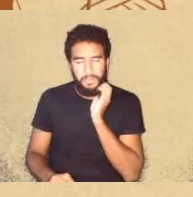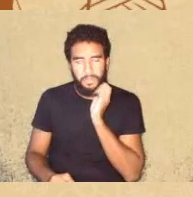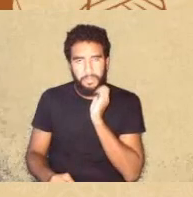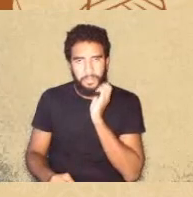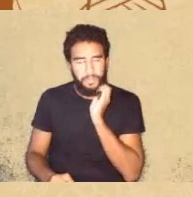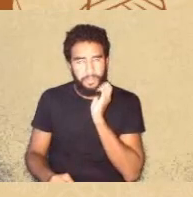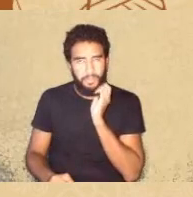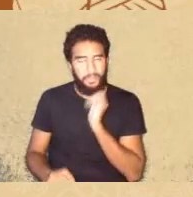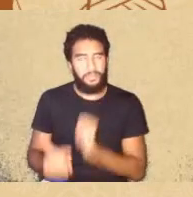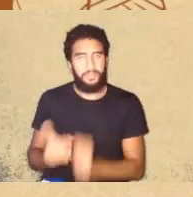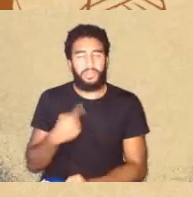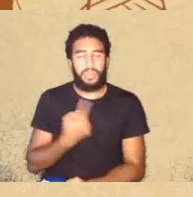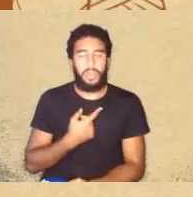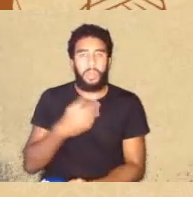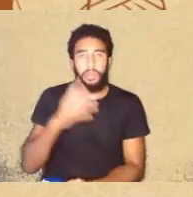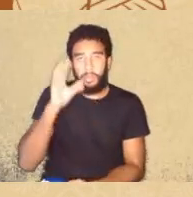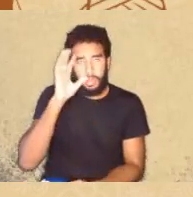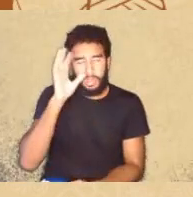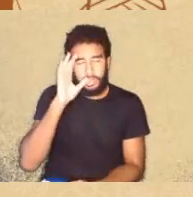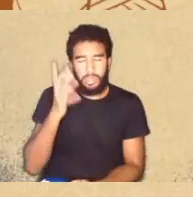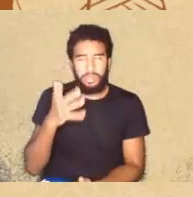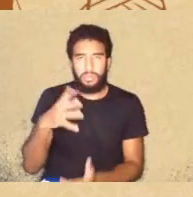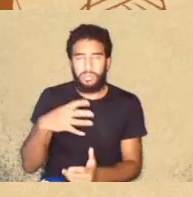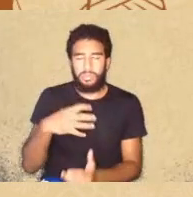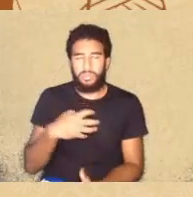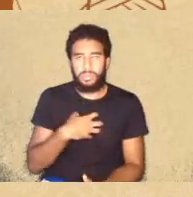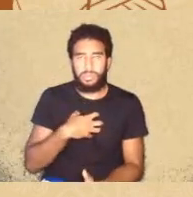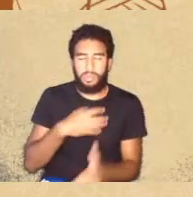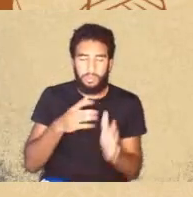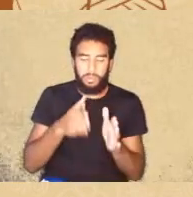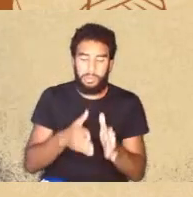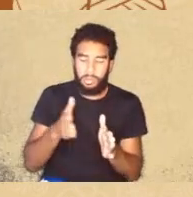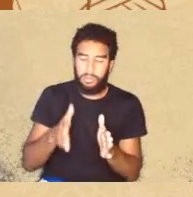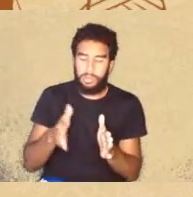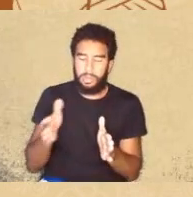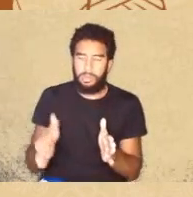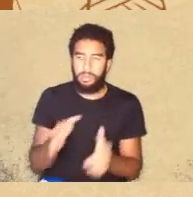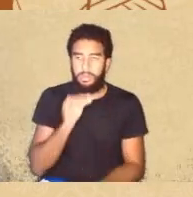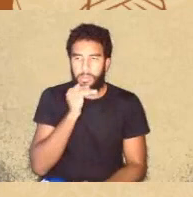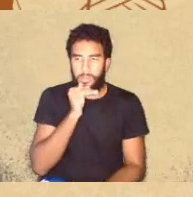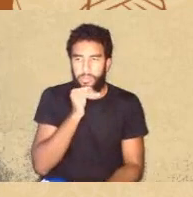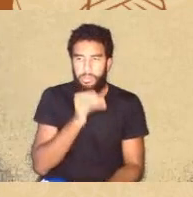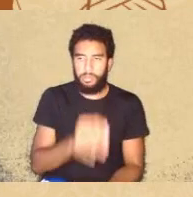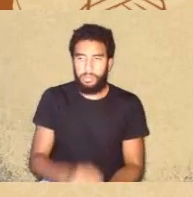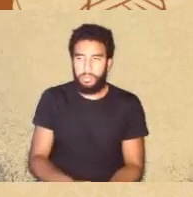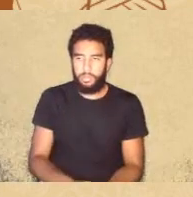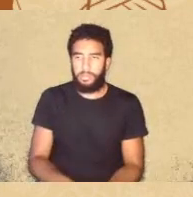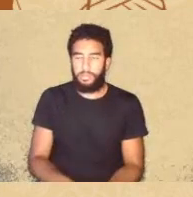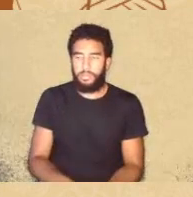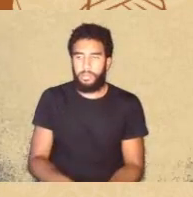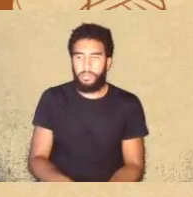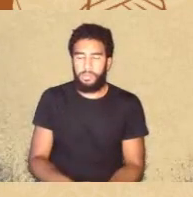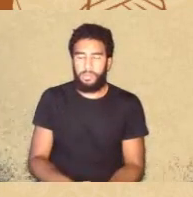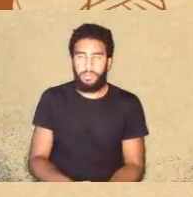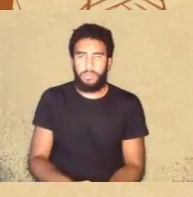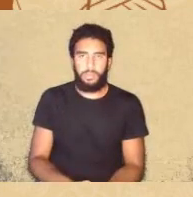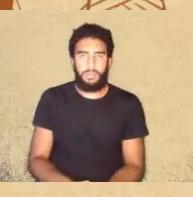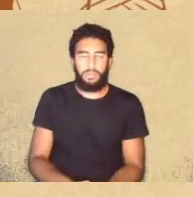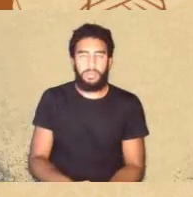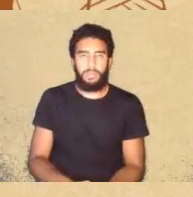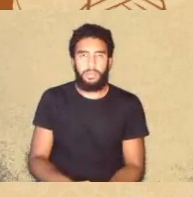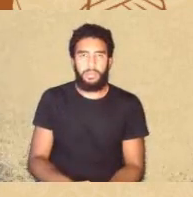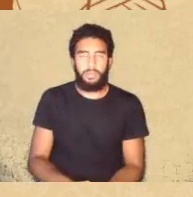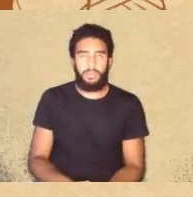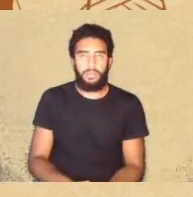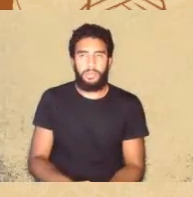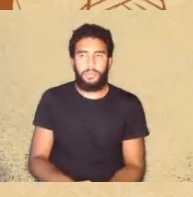muito categorizada essas questões. É como se as pessoas fossem aqui negro, aqui LGBT, aqui mulher,